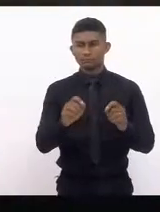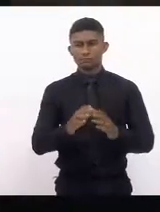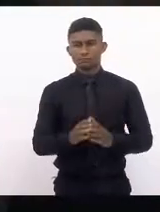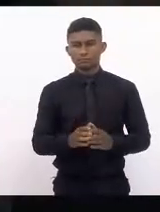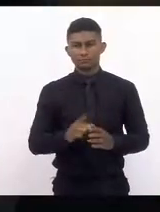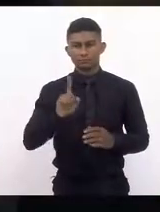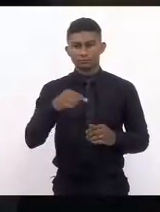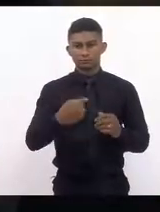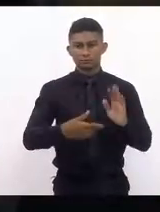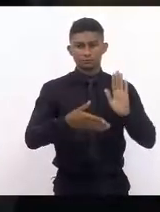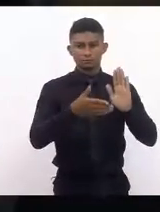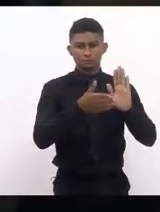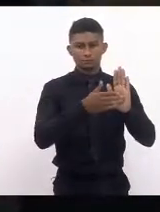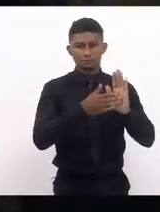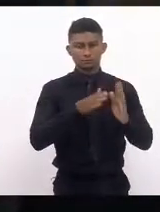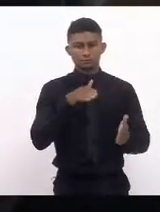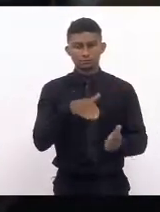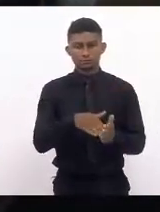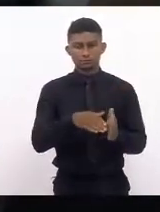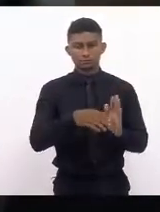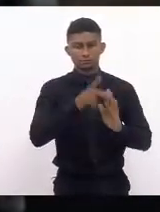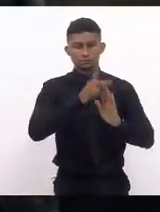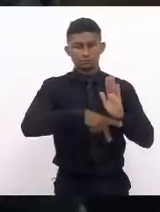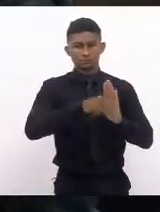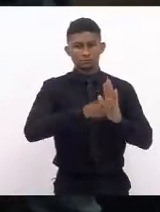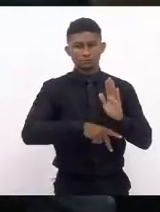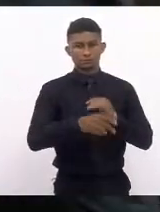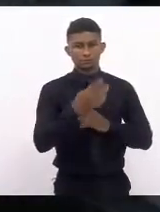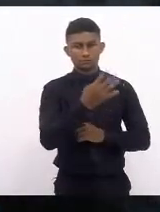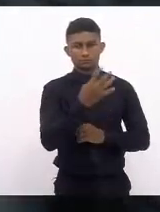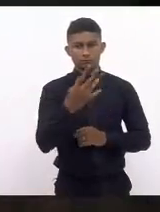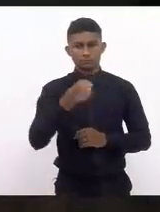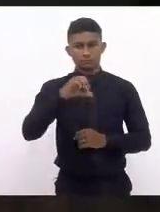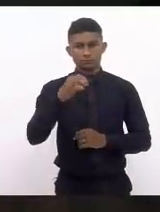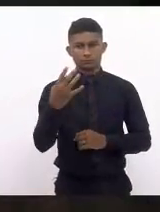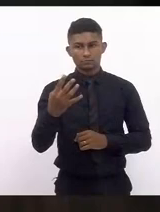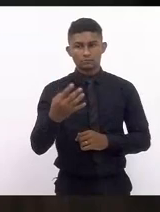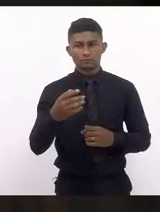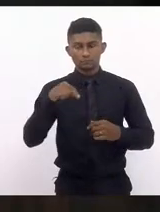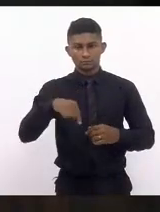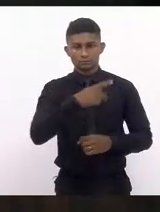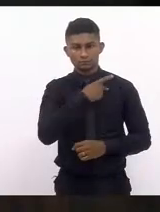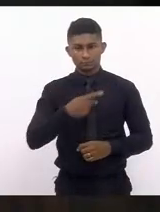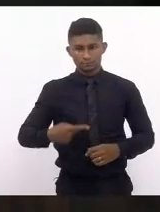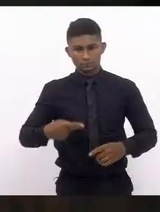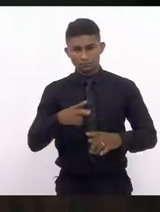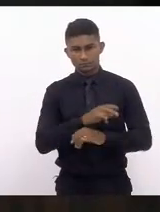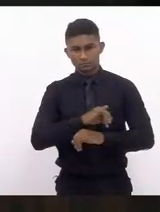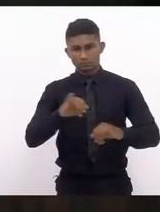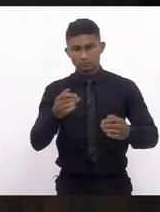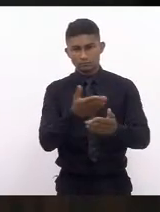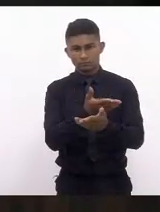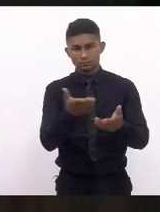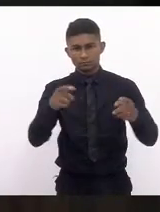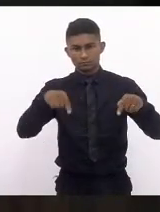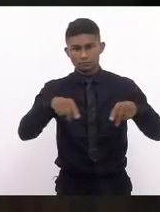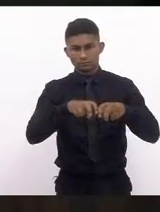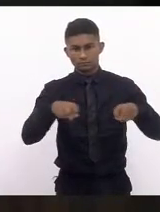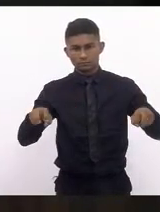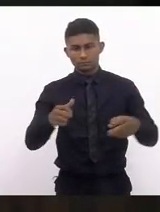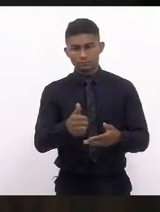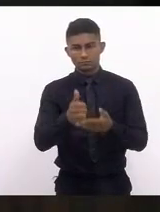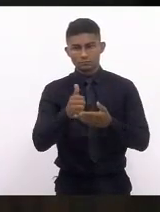da última pauta do dia do nosso projeto 48/94 sei se chama atenção assessoria da mesa